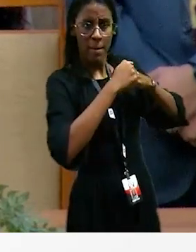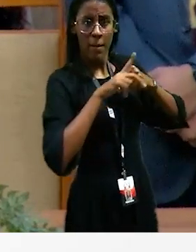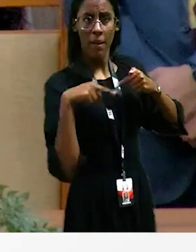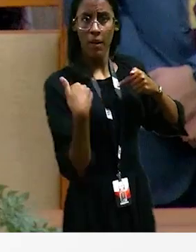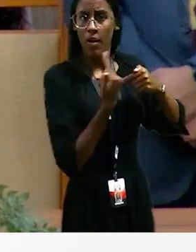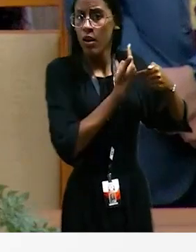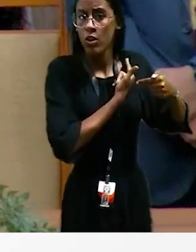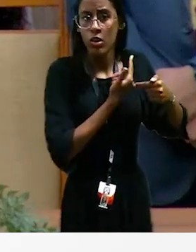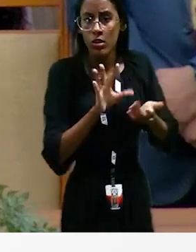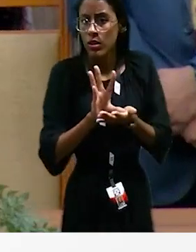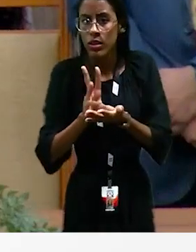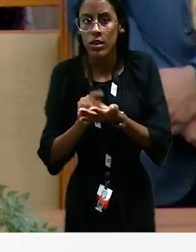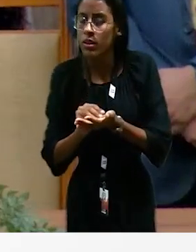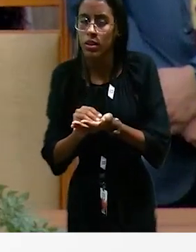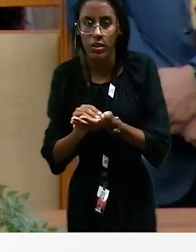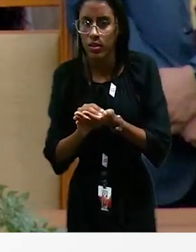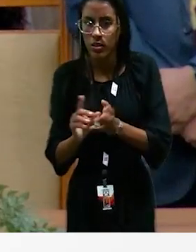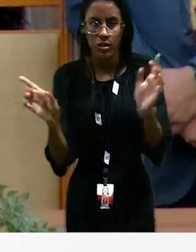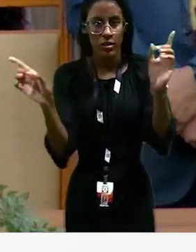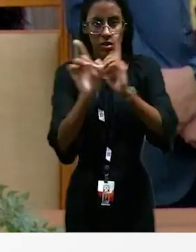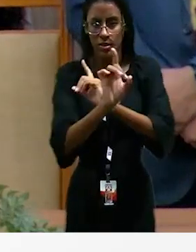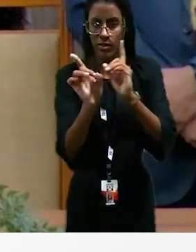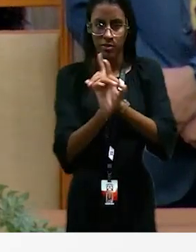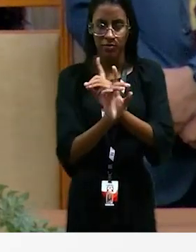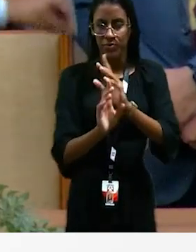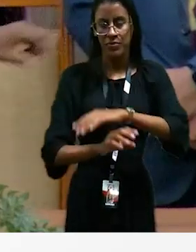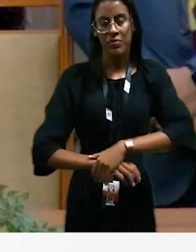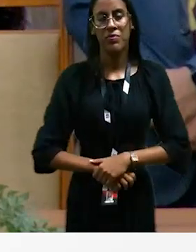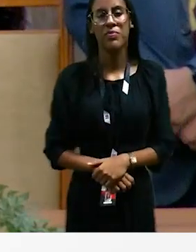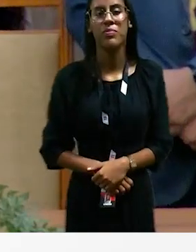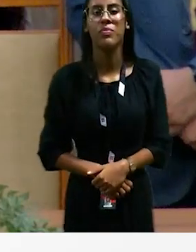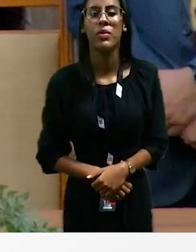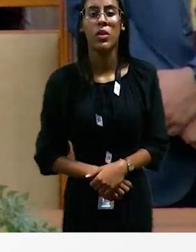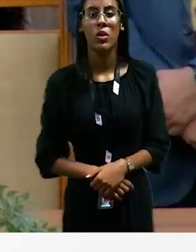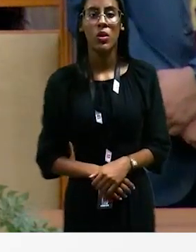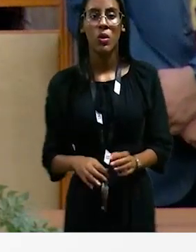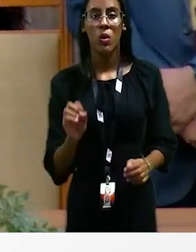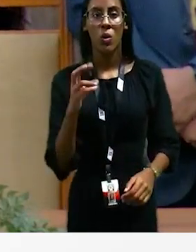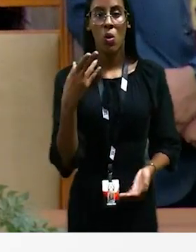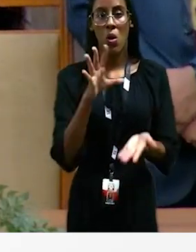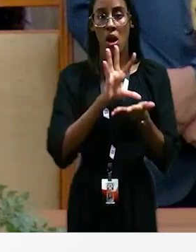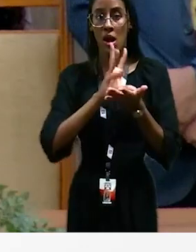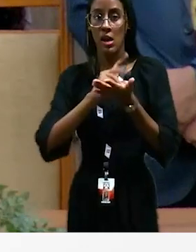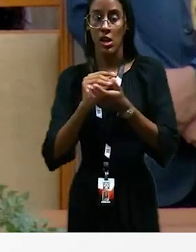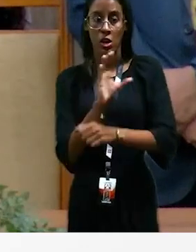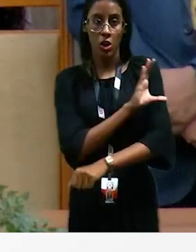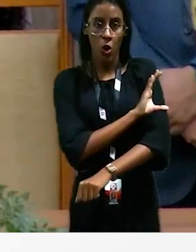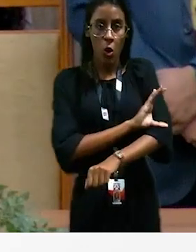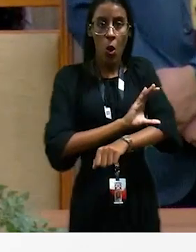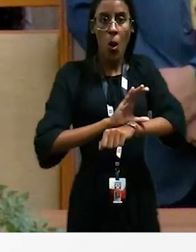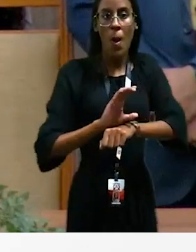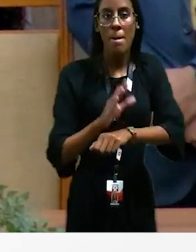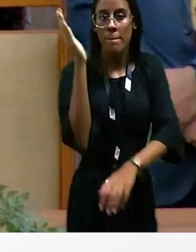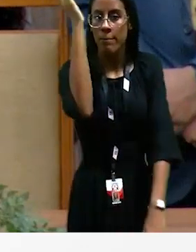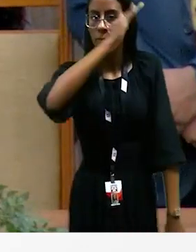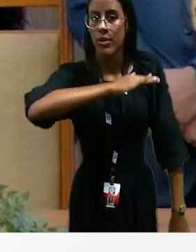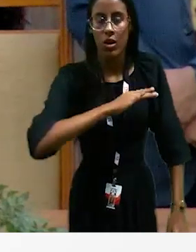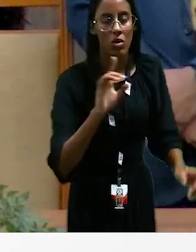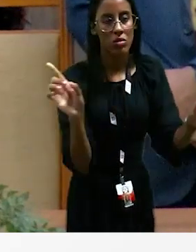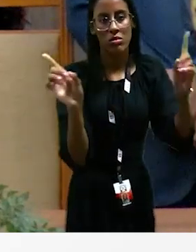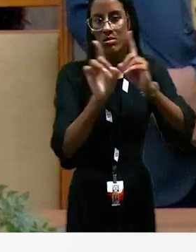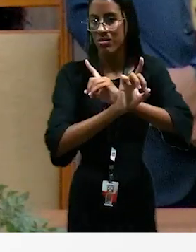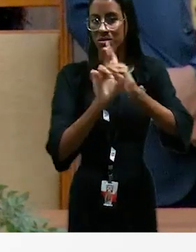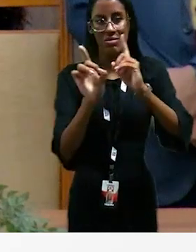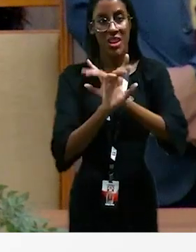ruas ou que fale mal da igreja dizendo que a igreja tem um mal comportamento isso não se registra do Povo de Deus